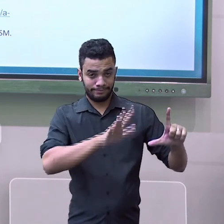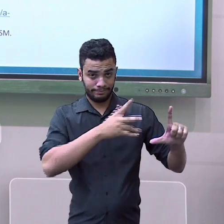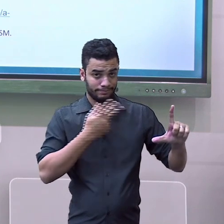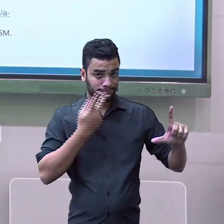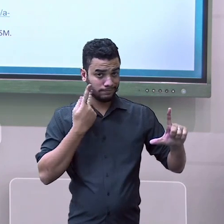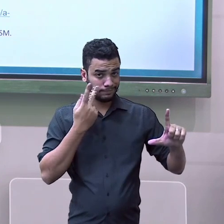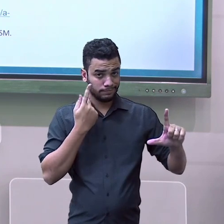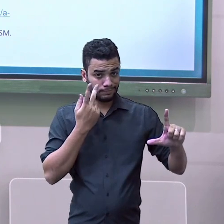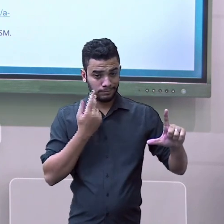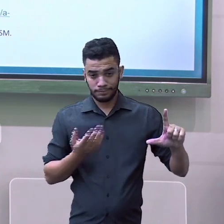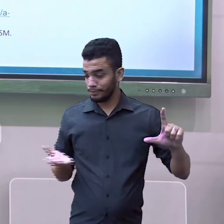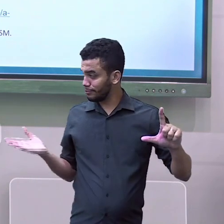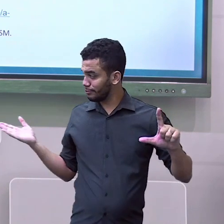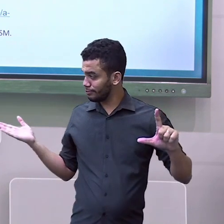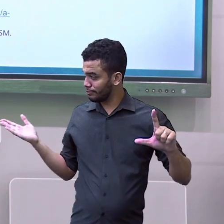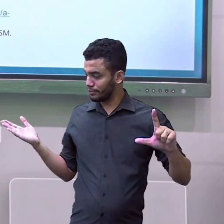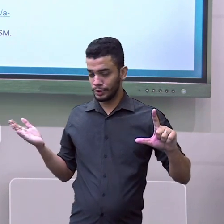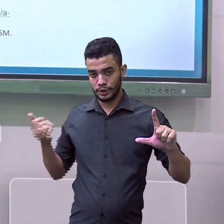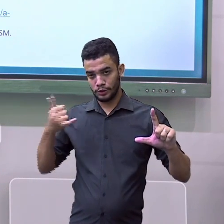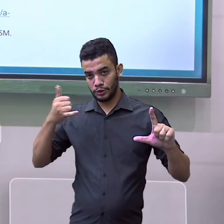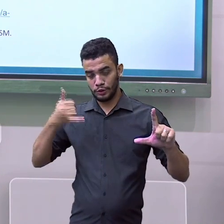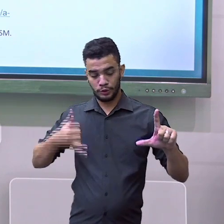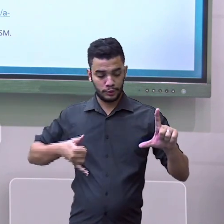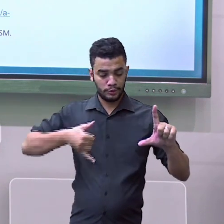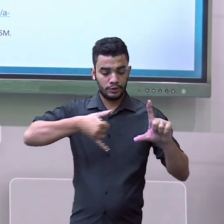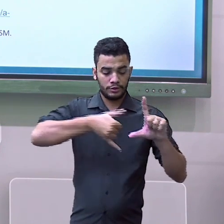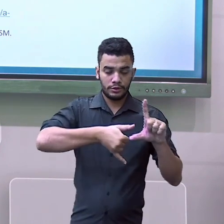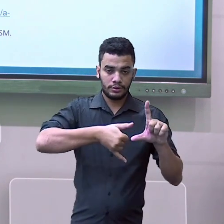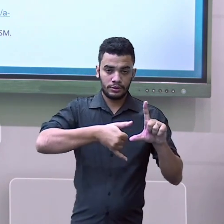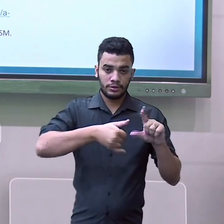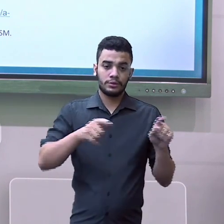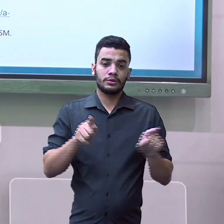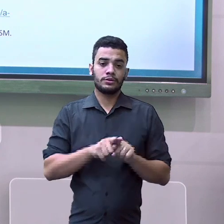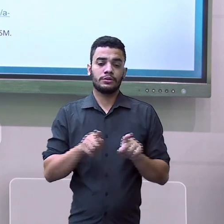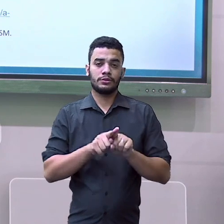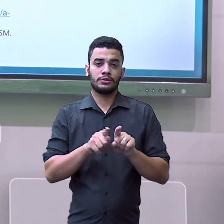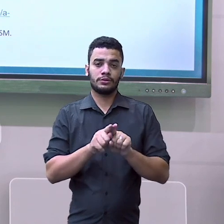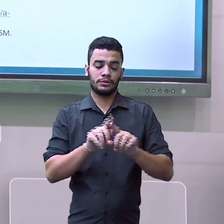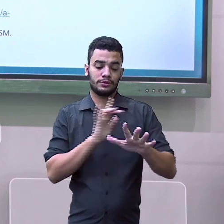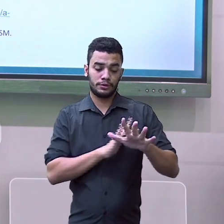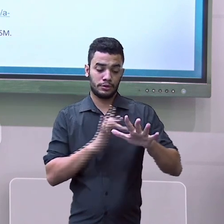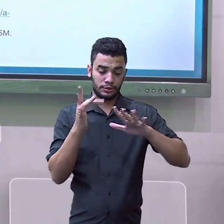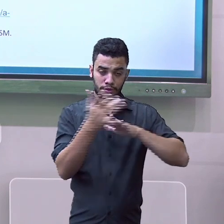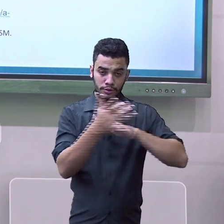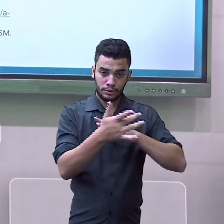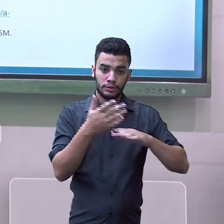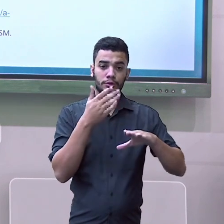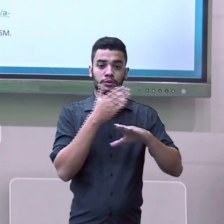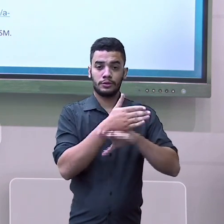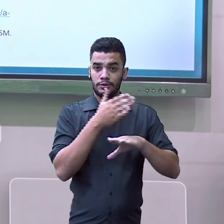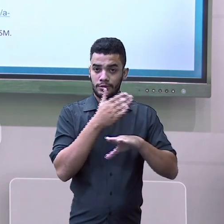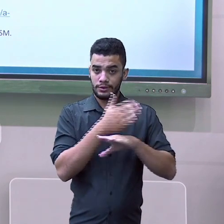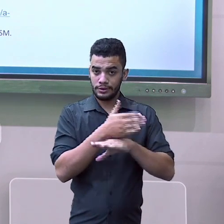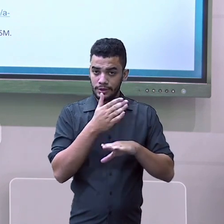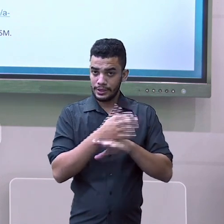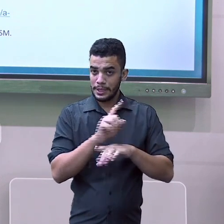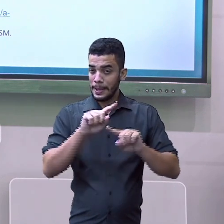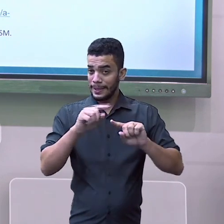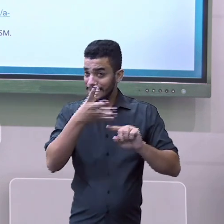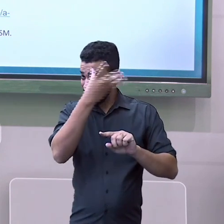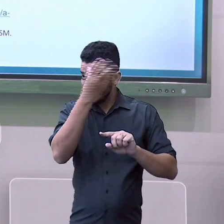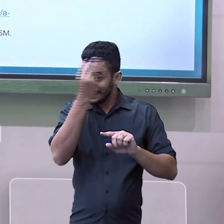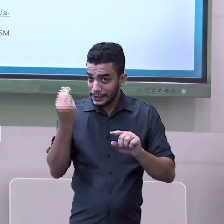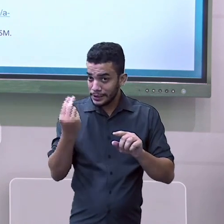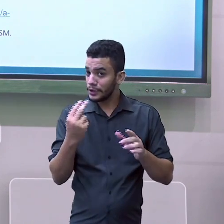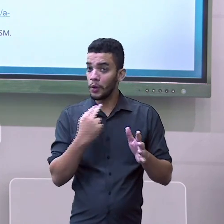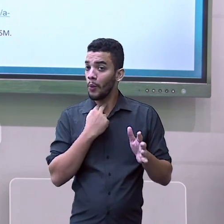na imagem que aparece no canto da tela e também acesse as nossas redes sociais Não se esqueça de